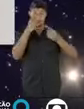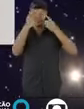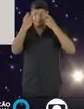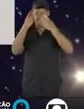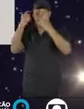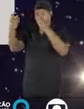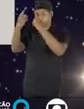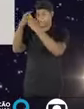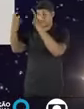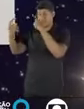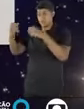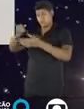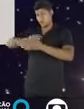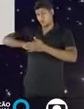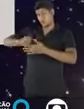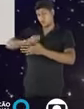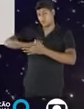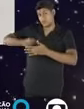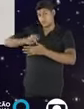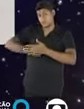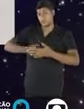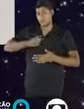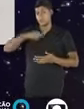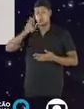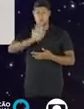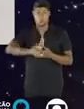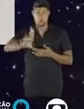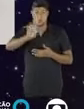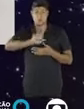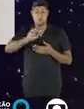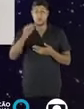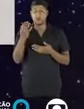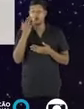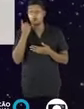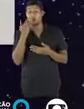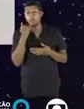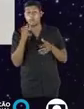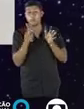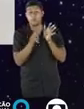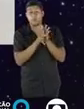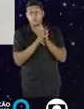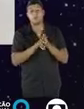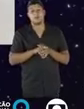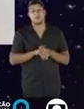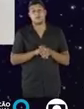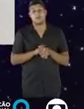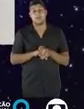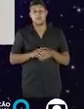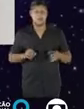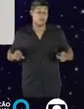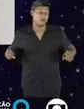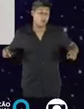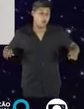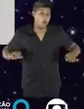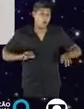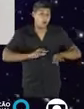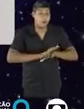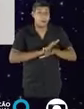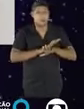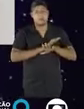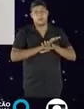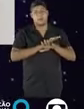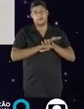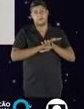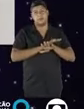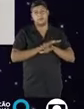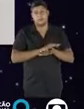na cozinha. Como a Noádia falou, eu utilizo muito o alimento da maneira mais completa possível, né? E